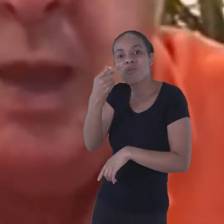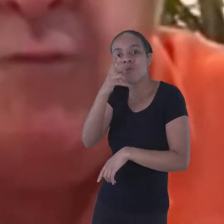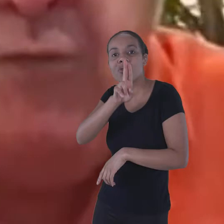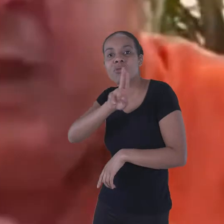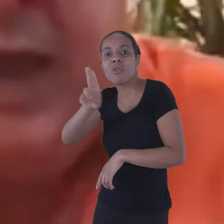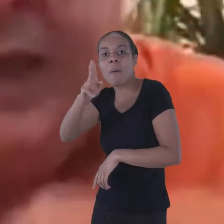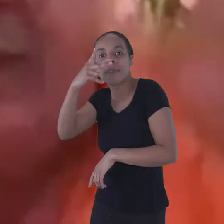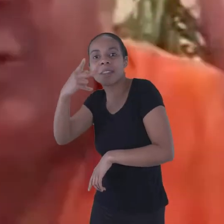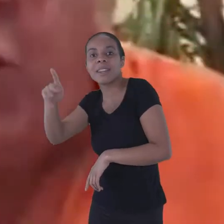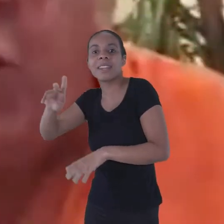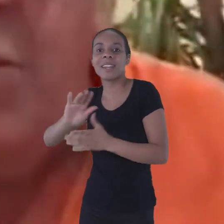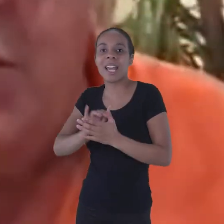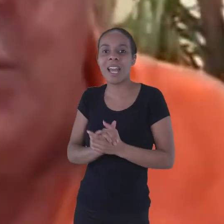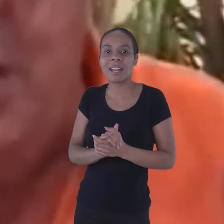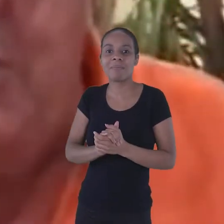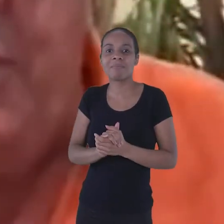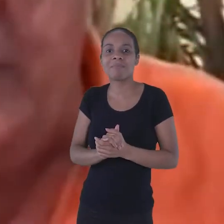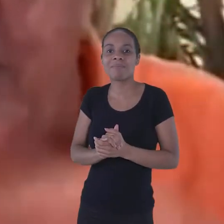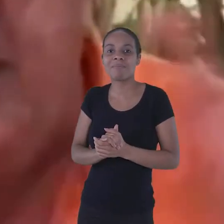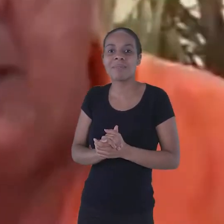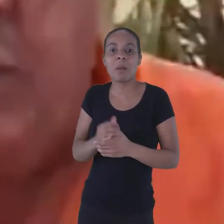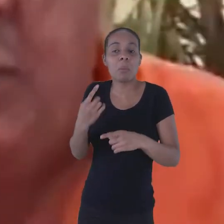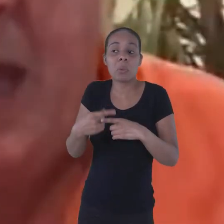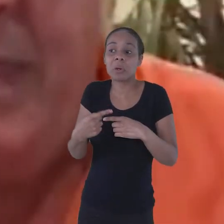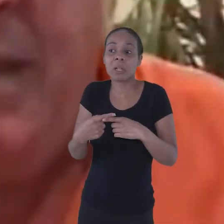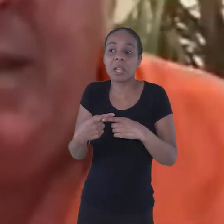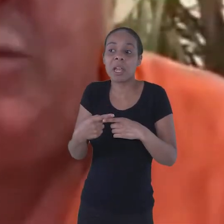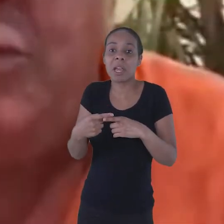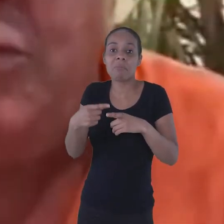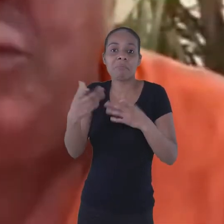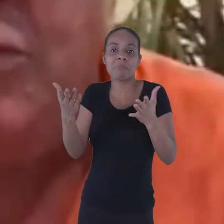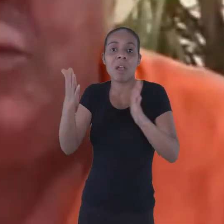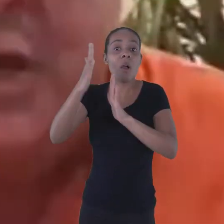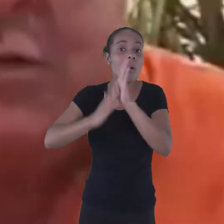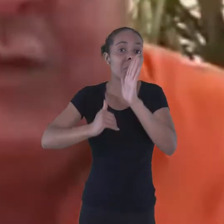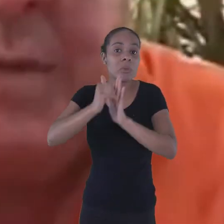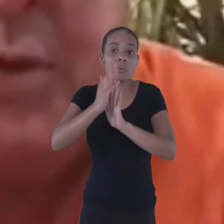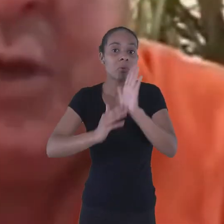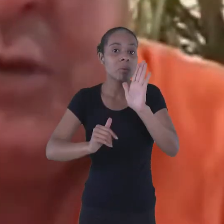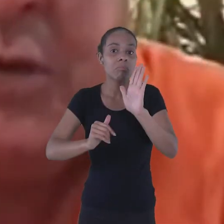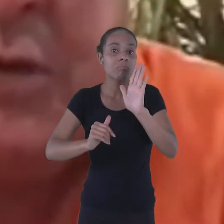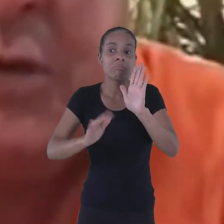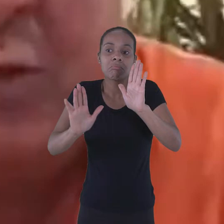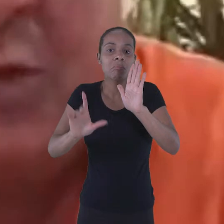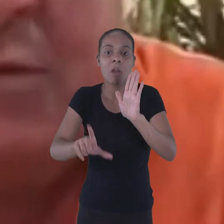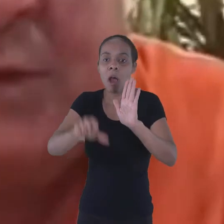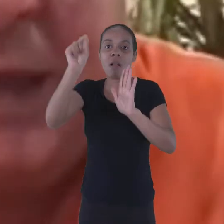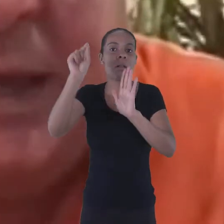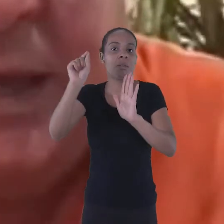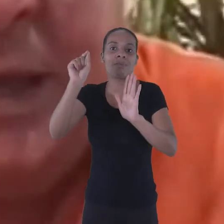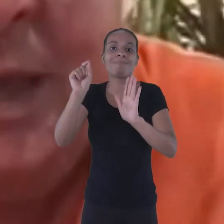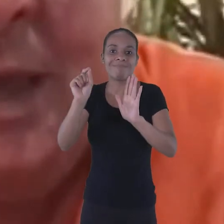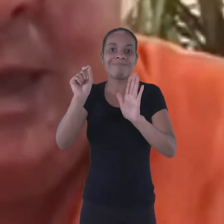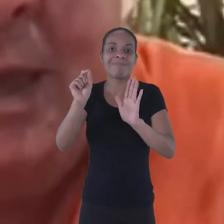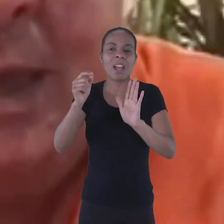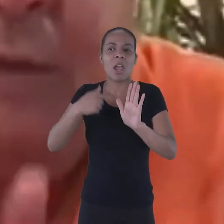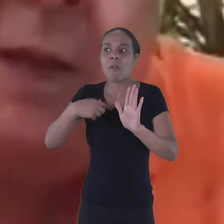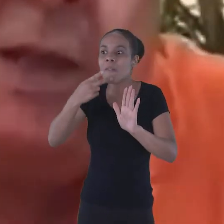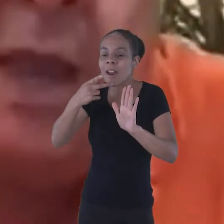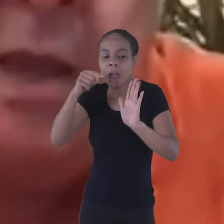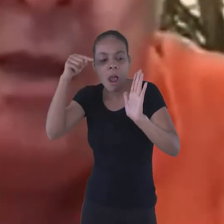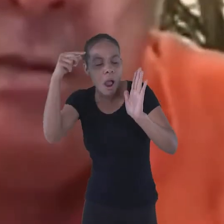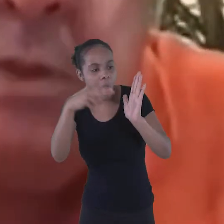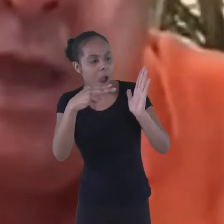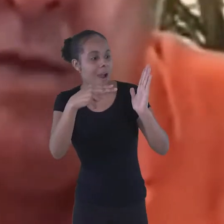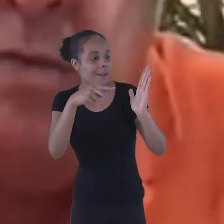quadro foi aleatório. Foi assim, era do nada e surgiu isso. Eu falei, meu Deus, a capa do livro está aqui.